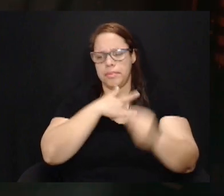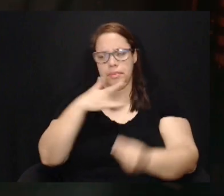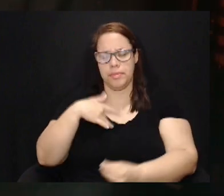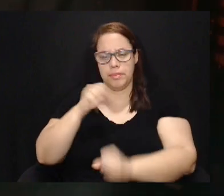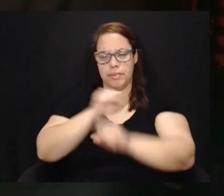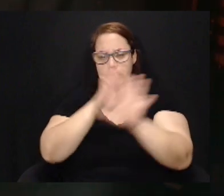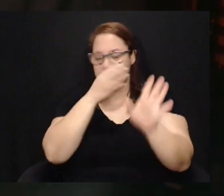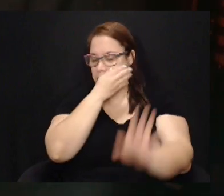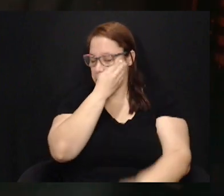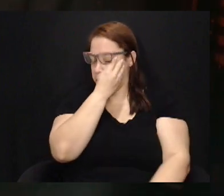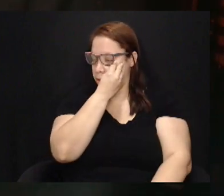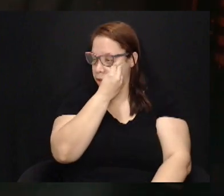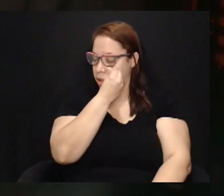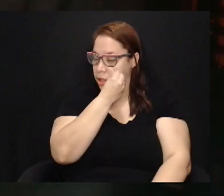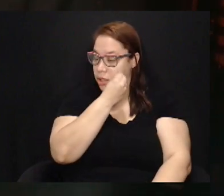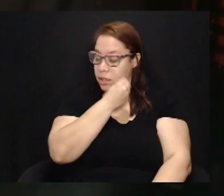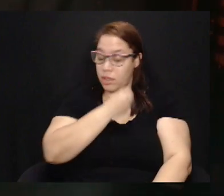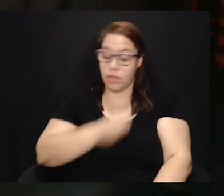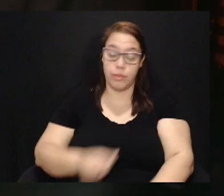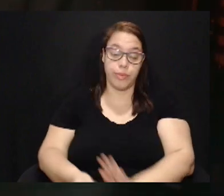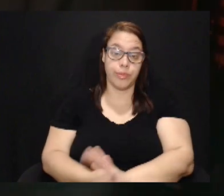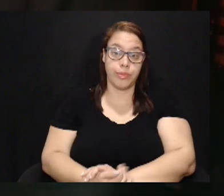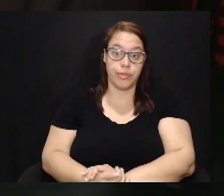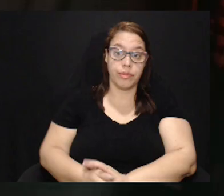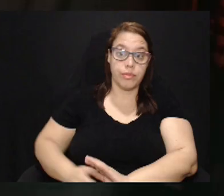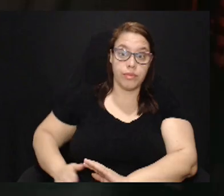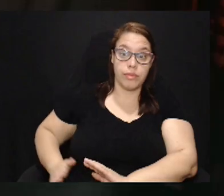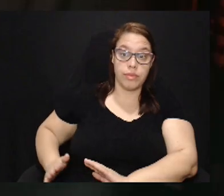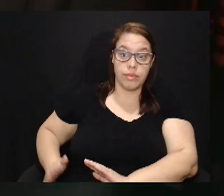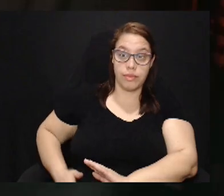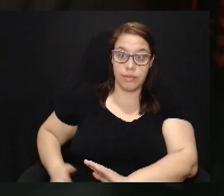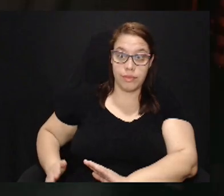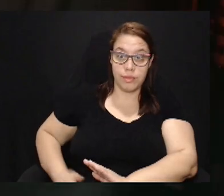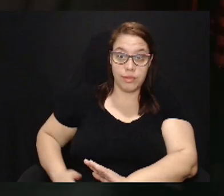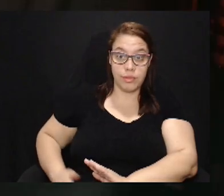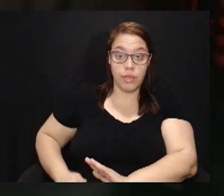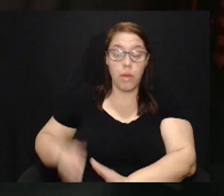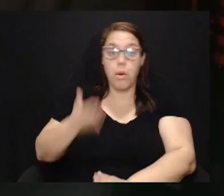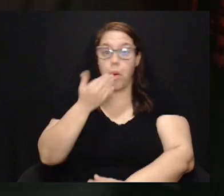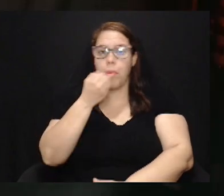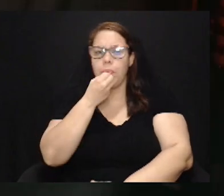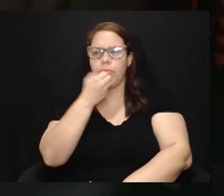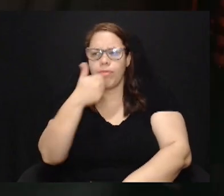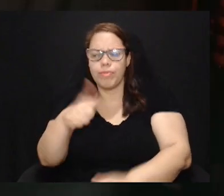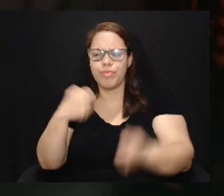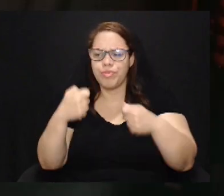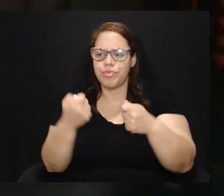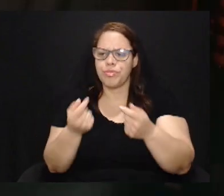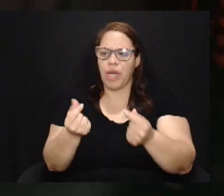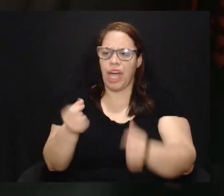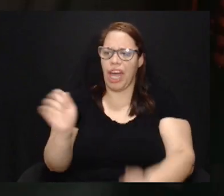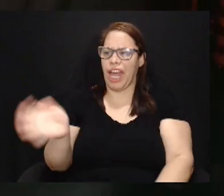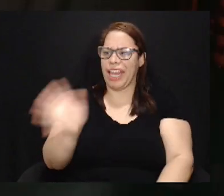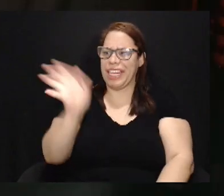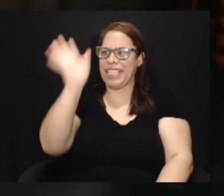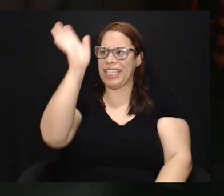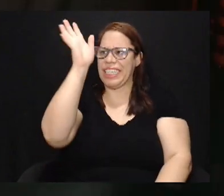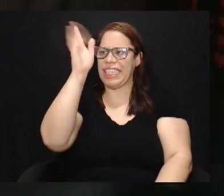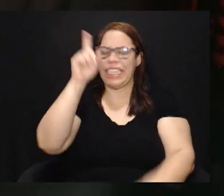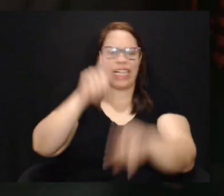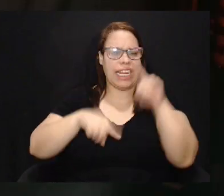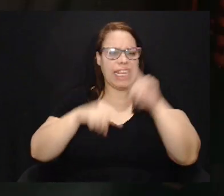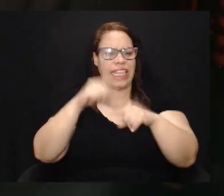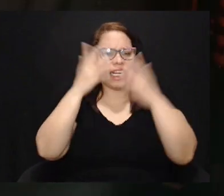seu bolso. Muita gente acredita que para comer bem é preciso gastar uma fortuna em lojas de produtos naturais ou então